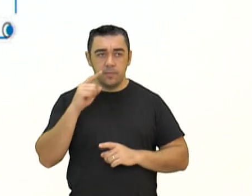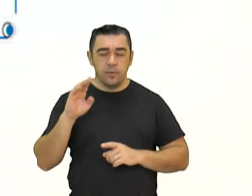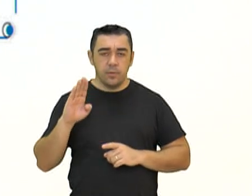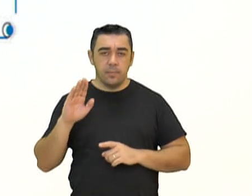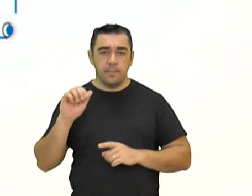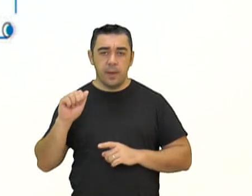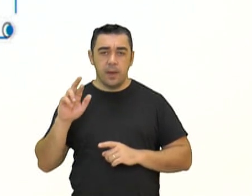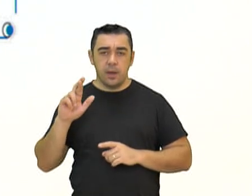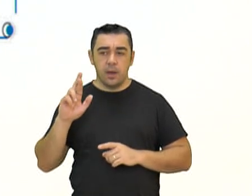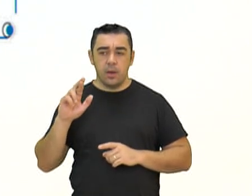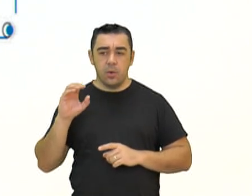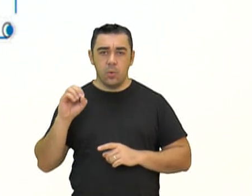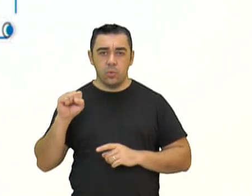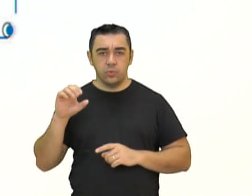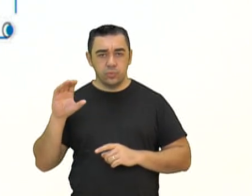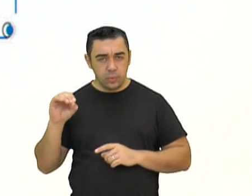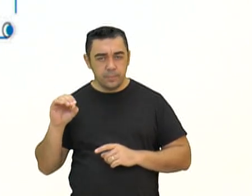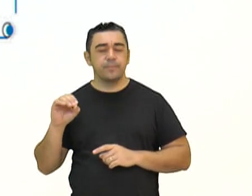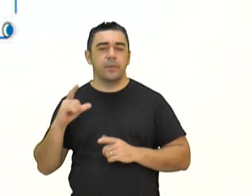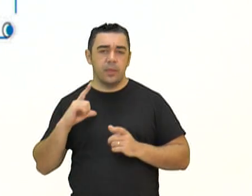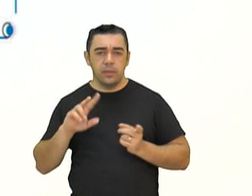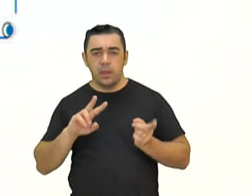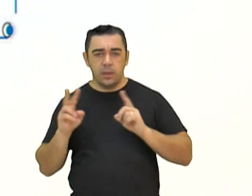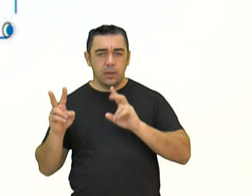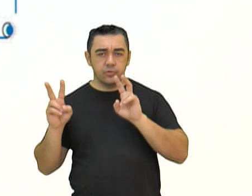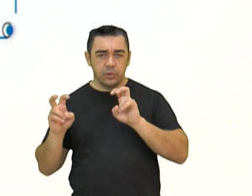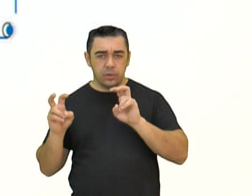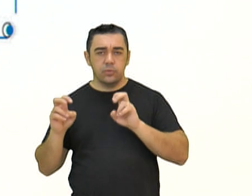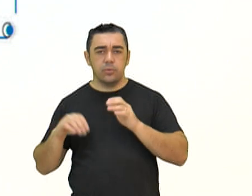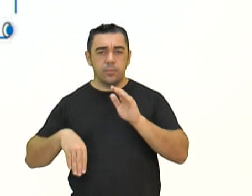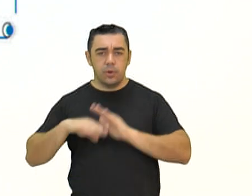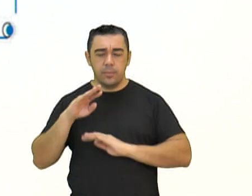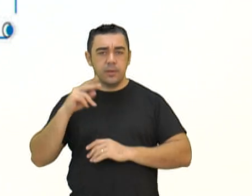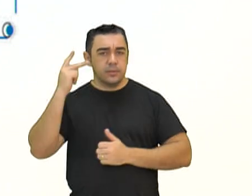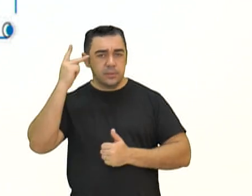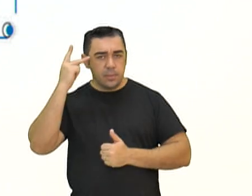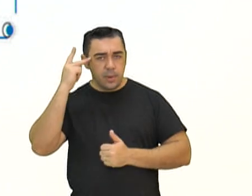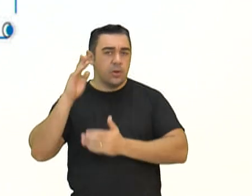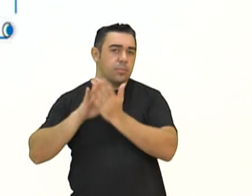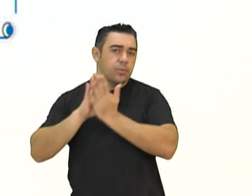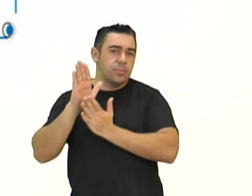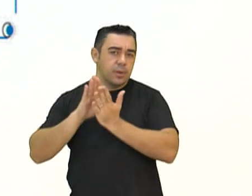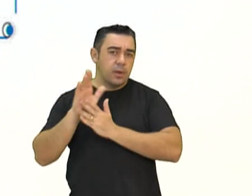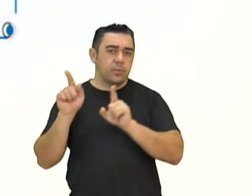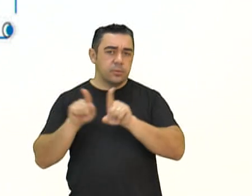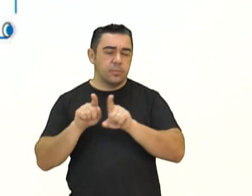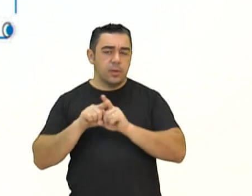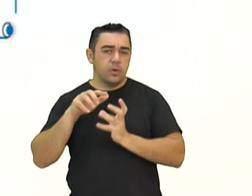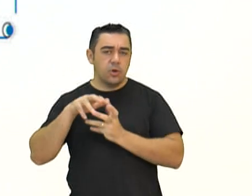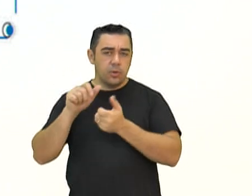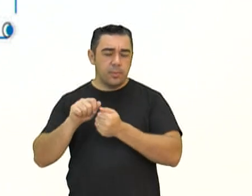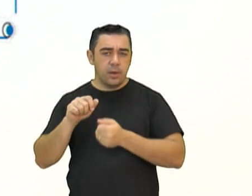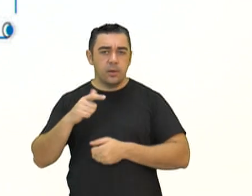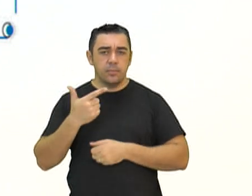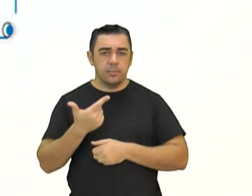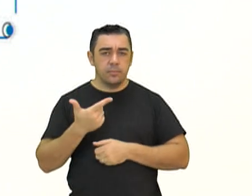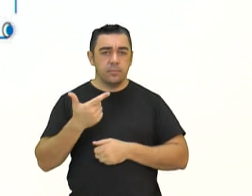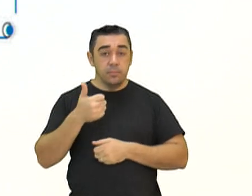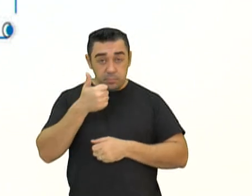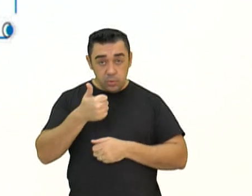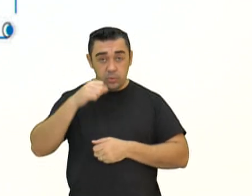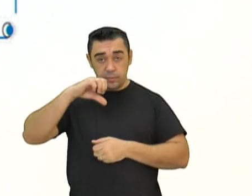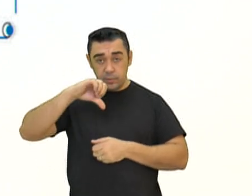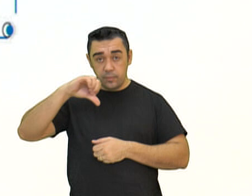viu, exaustivamente, na sequência o título, né? Bola no Pé, São Paulo, também publicado pela Editora Global em